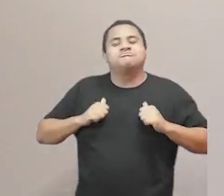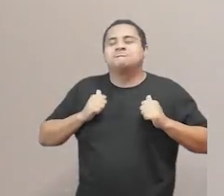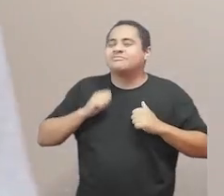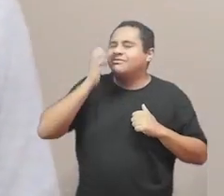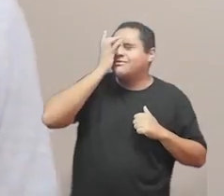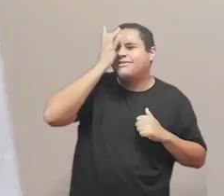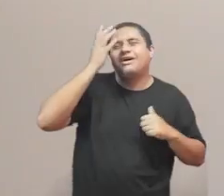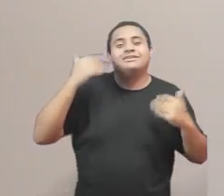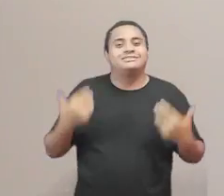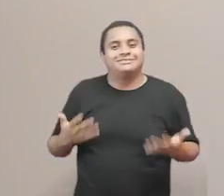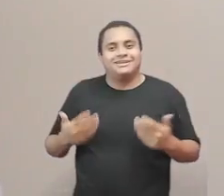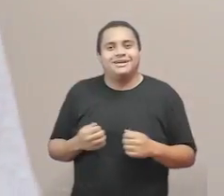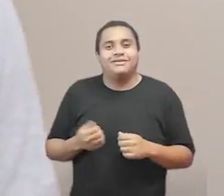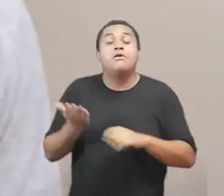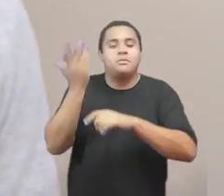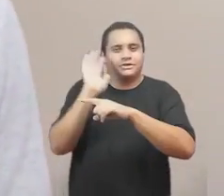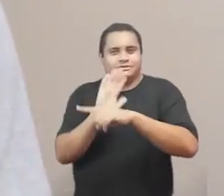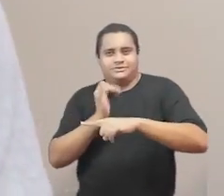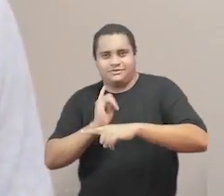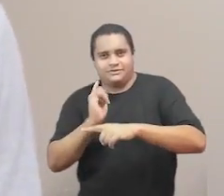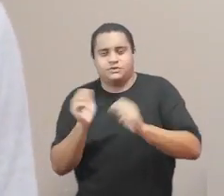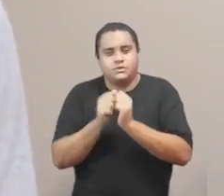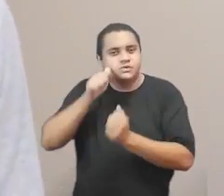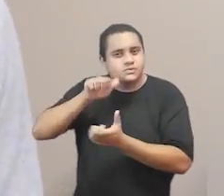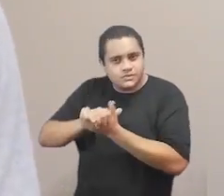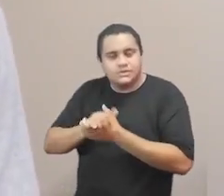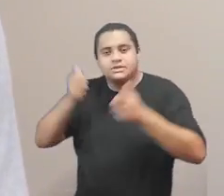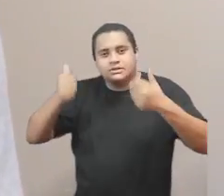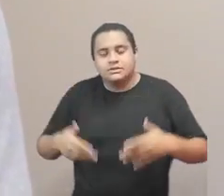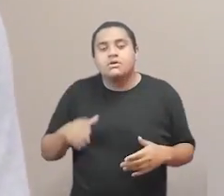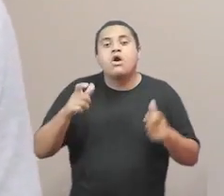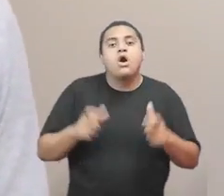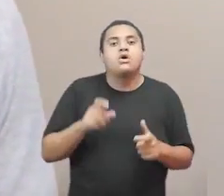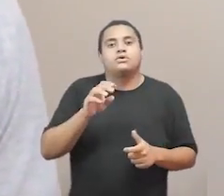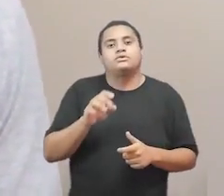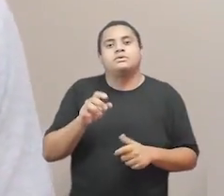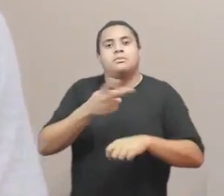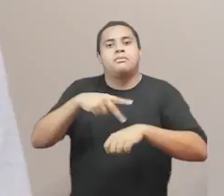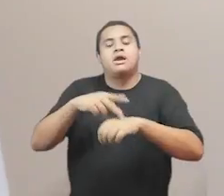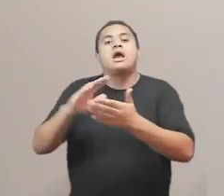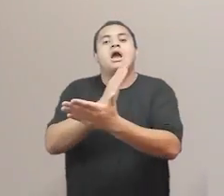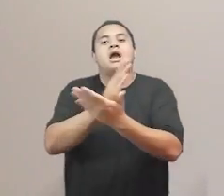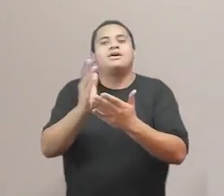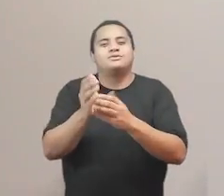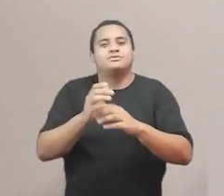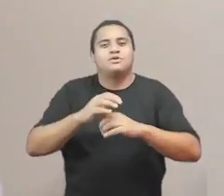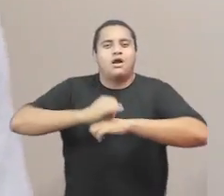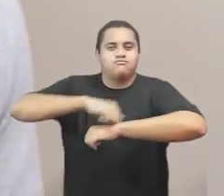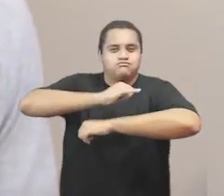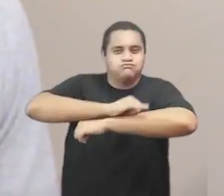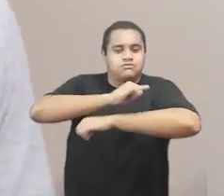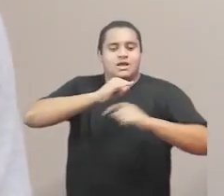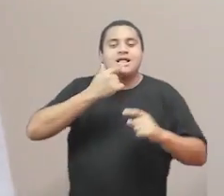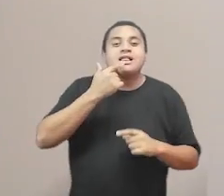conforto. Eu tava vendo um documentário com minha mulher falando que em Taiwan eles comem língua de sapo. Aí ela falou, ah, é que absurdo, língua de